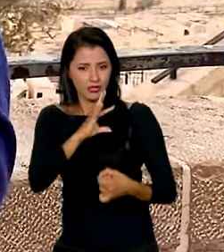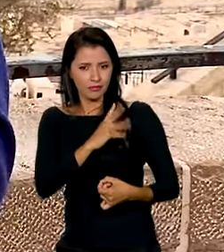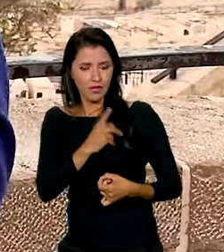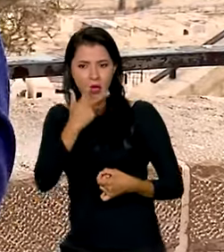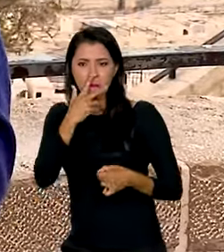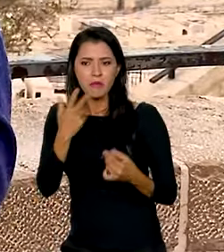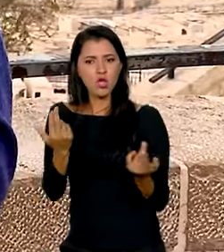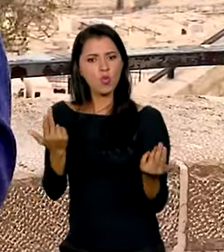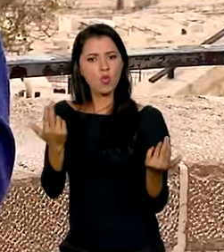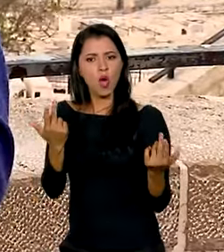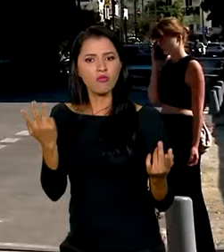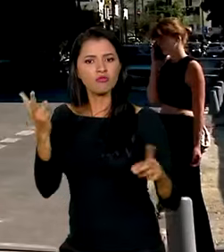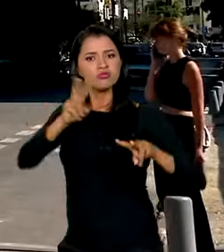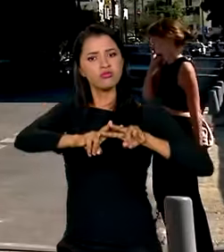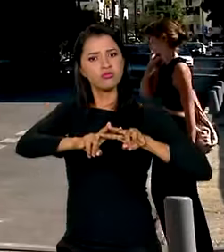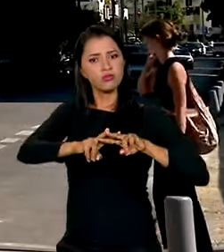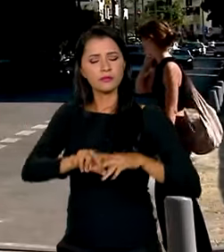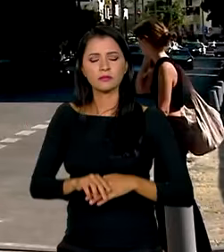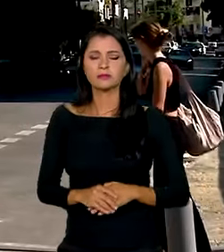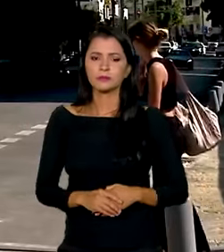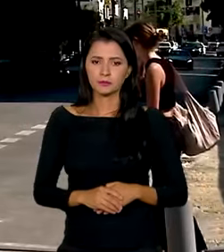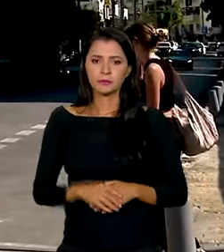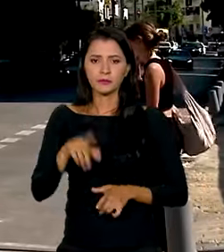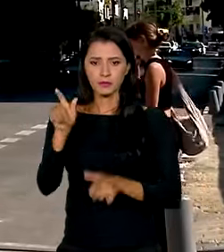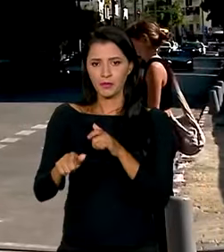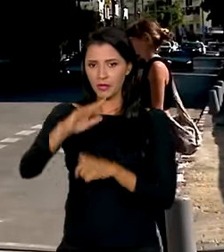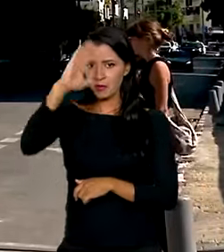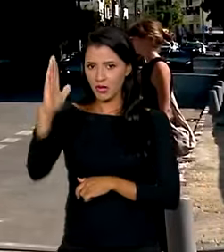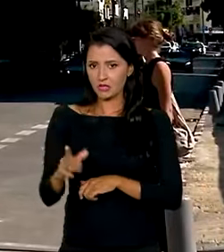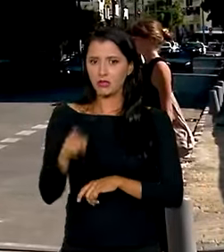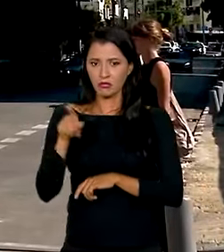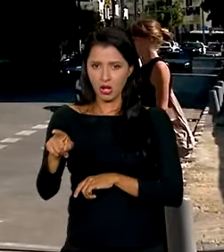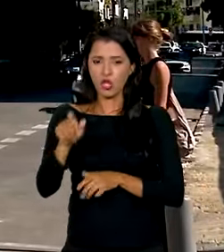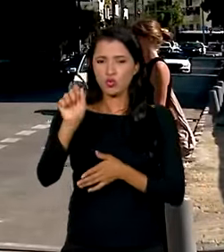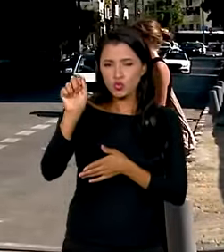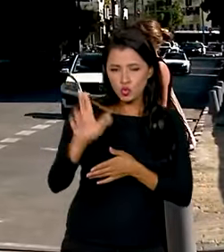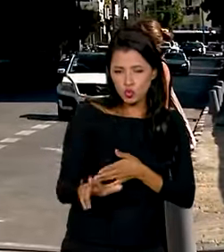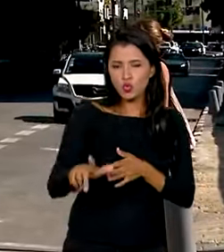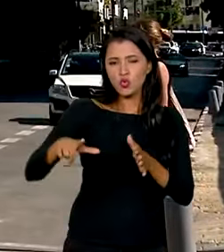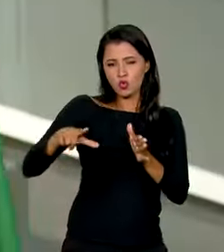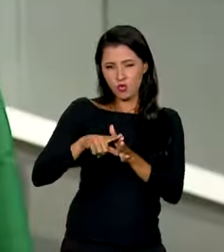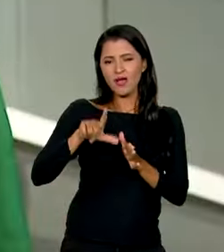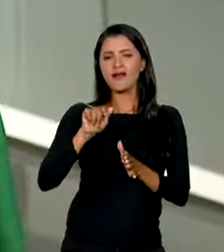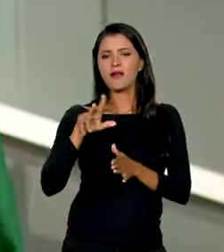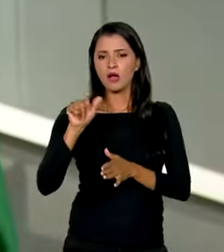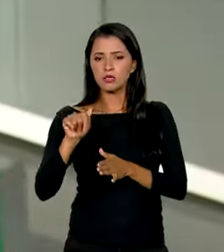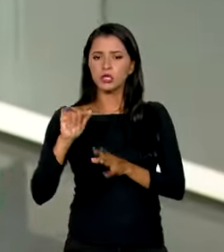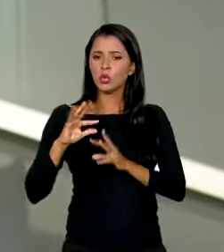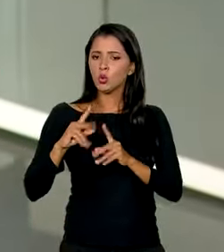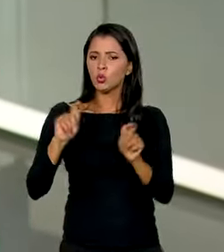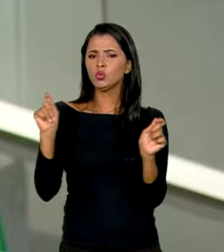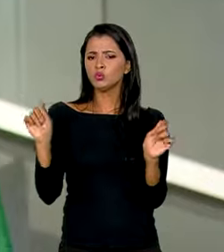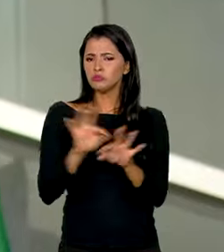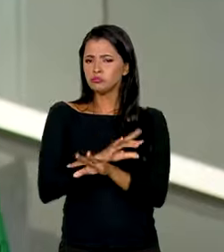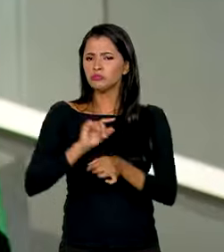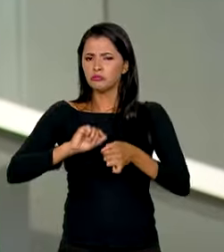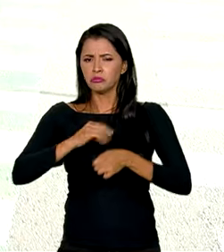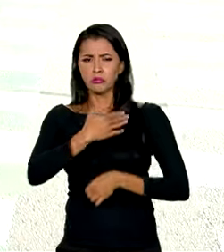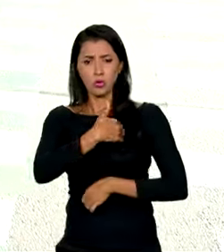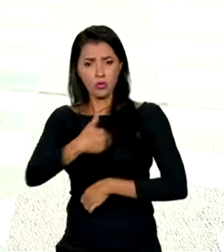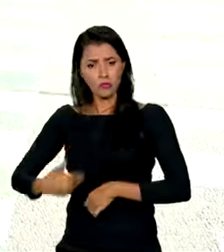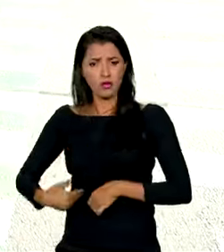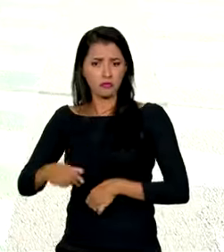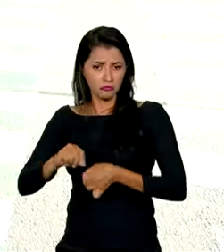tivessem virado uma prisão. Para os brasileiros palestinos no sul de Gaza, tudo o que podia ter sido feito pelo governo brasileiro foi